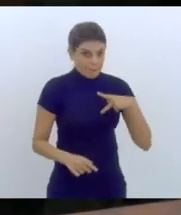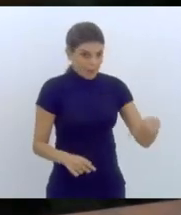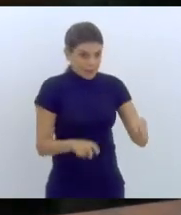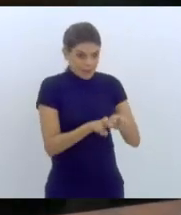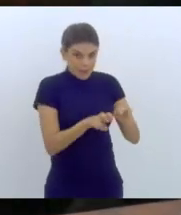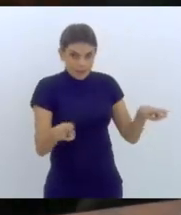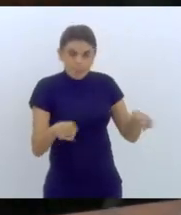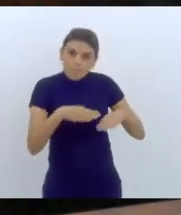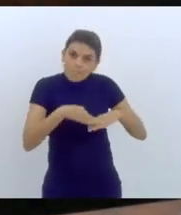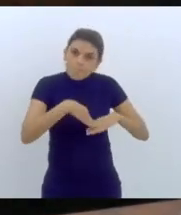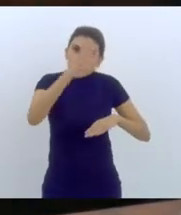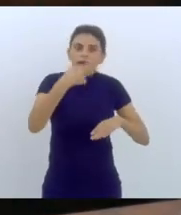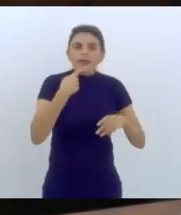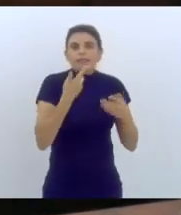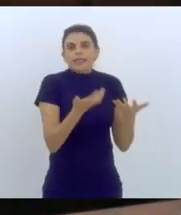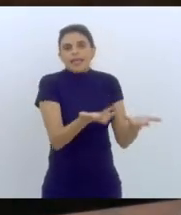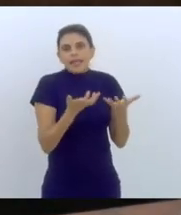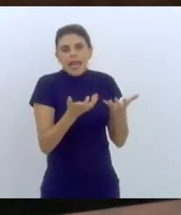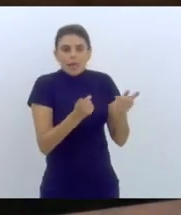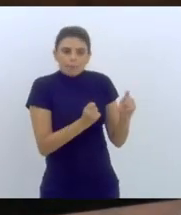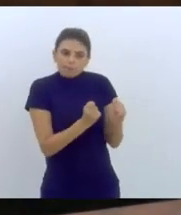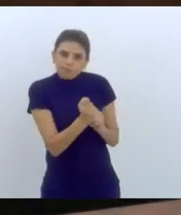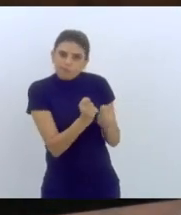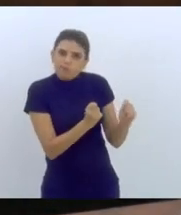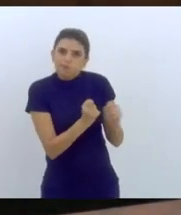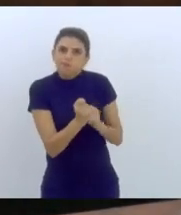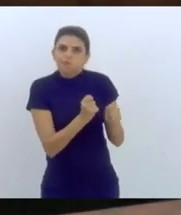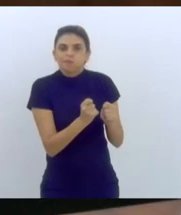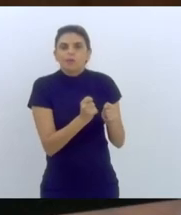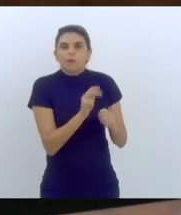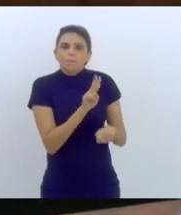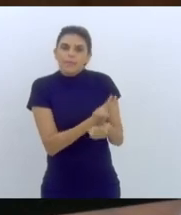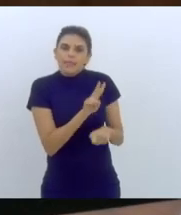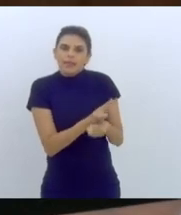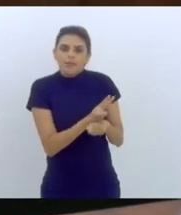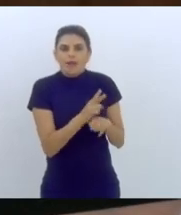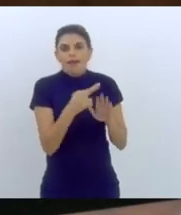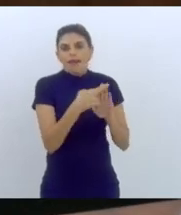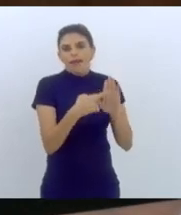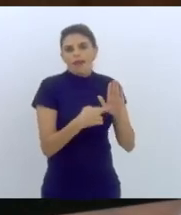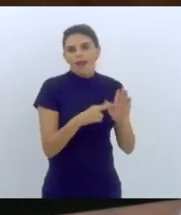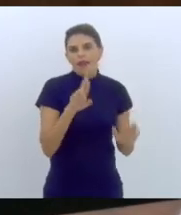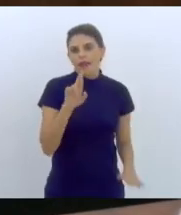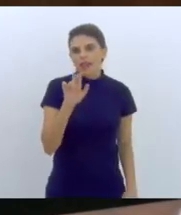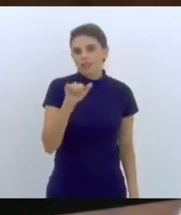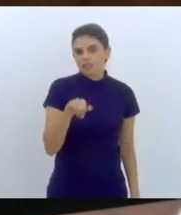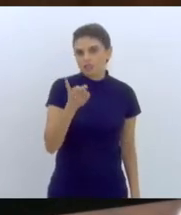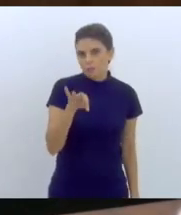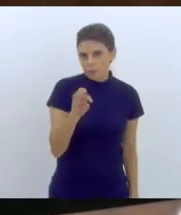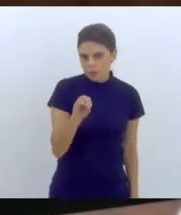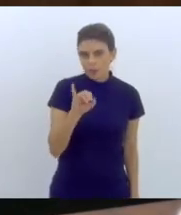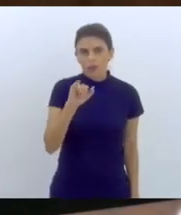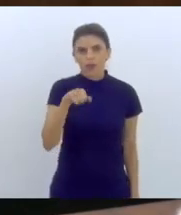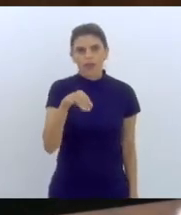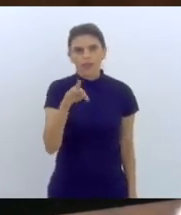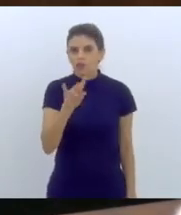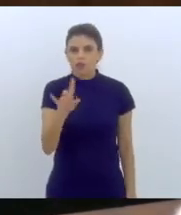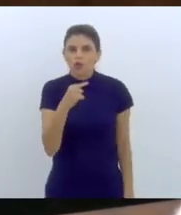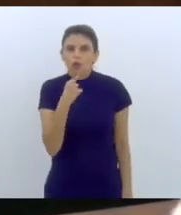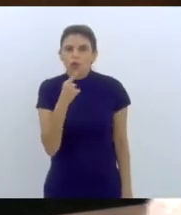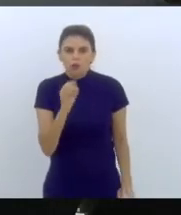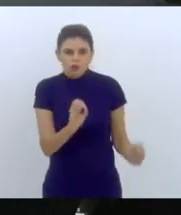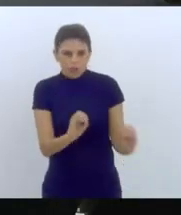quem mais deve querer preservar o regimento, né? Para não ter dúvida nenhuma sobre